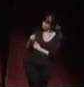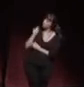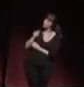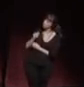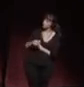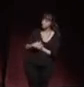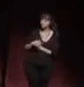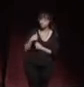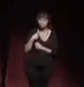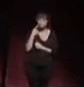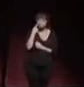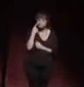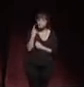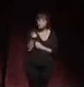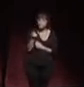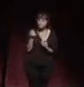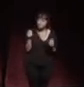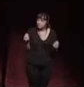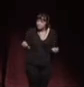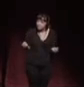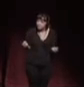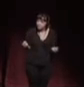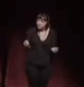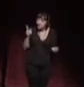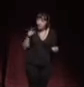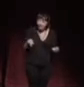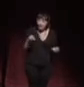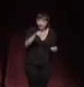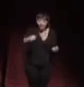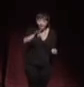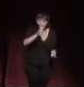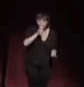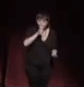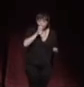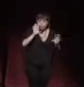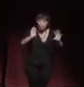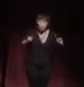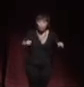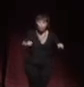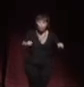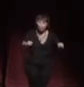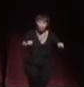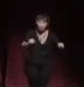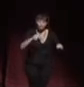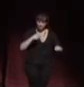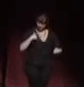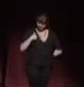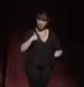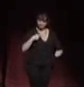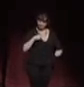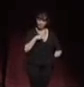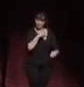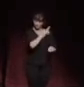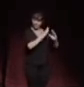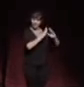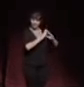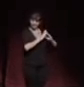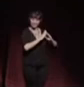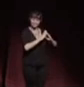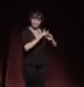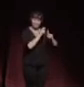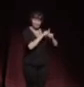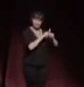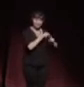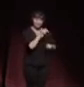estou vendo como fazem para mantê-los calados, porque eu tenho um de 7 meses que não para de